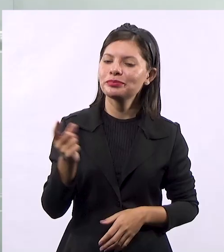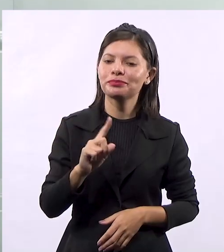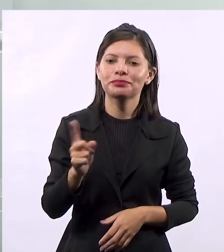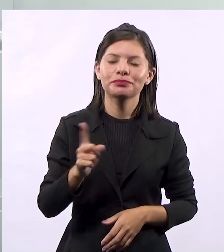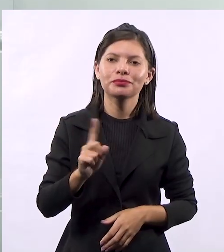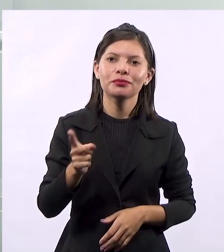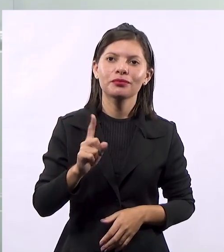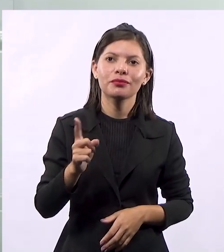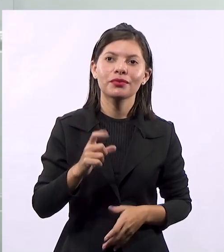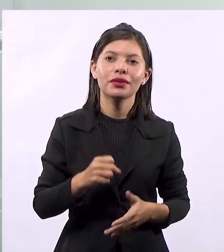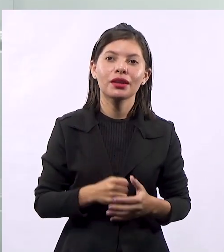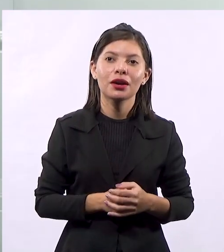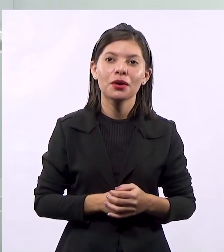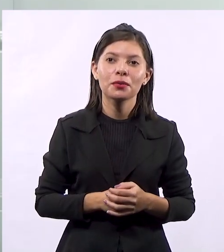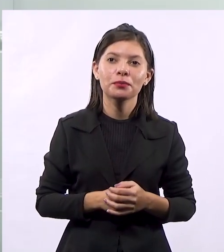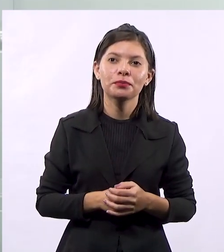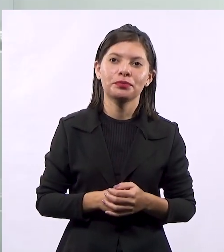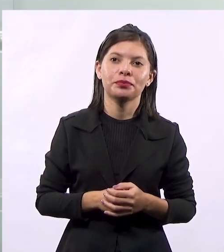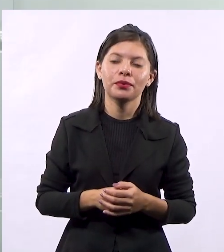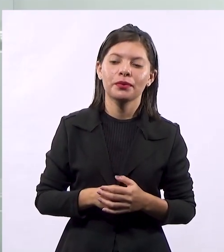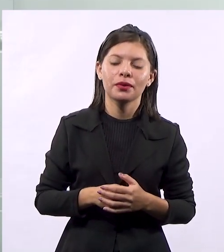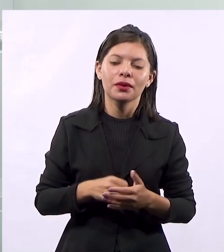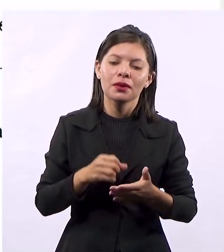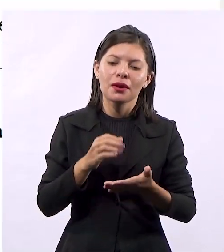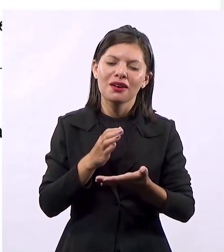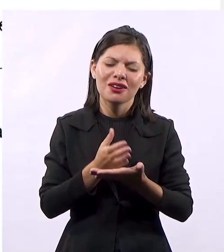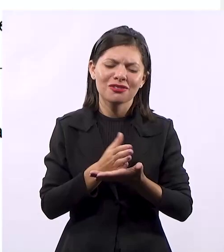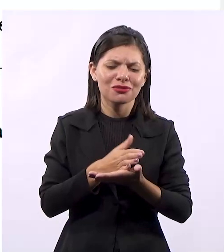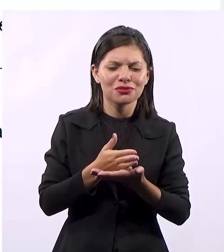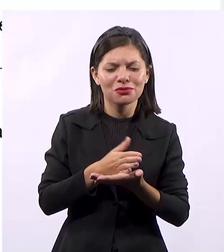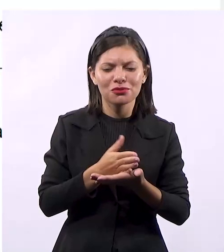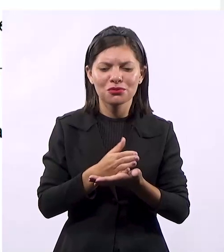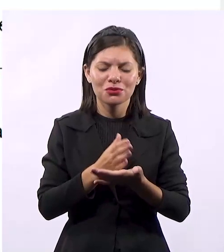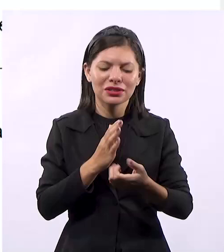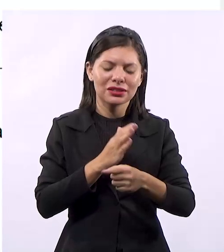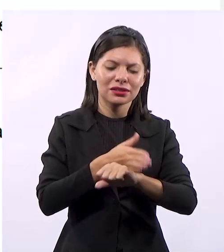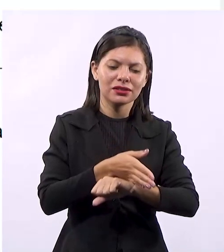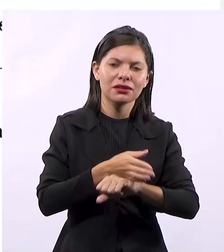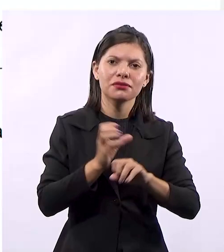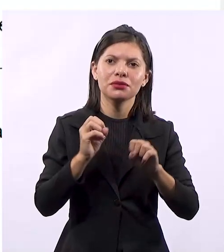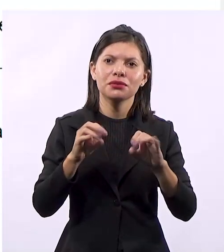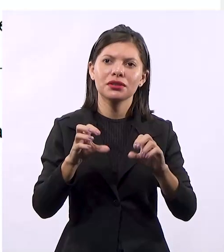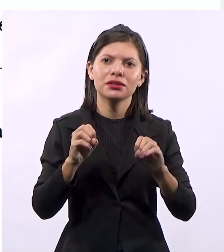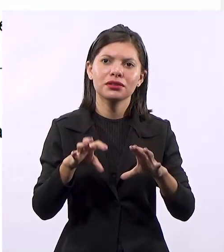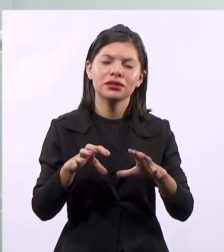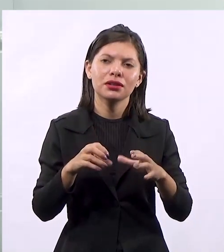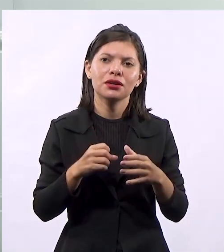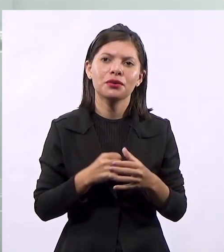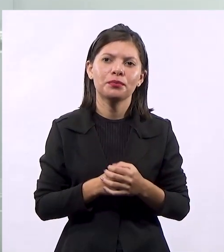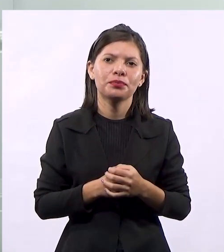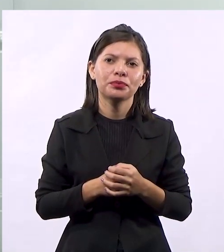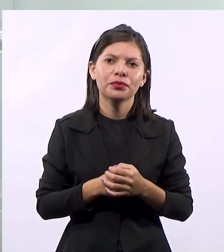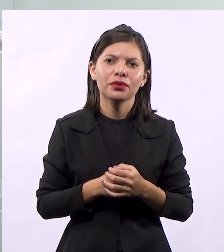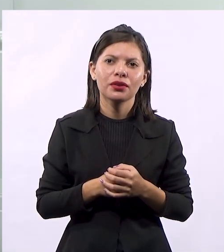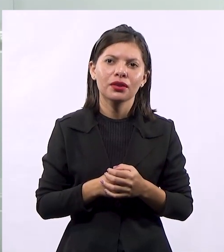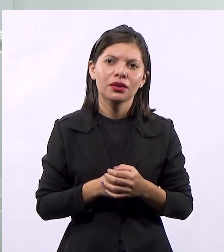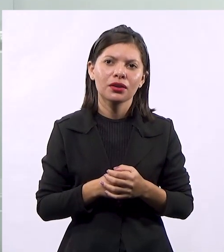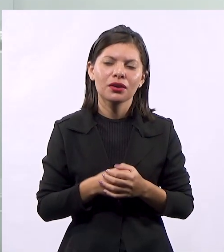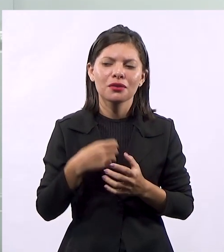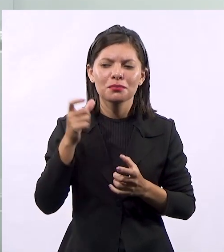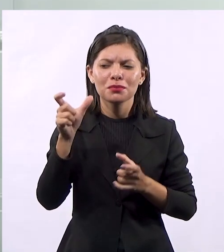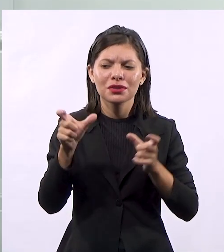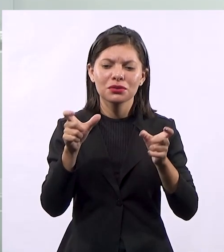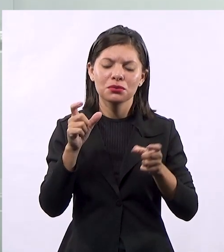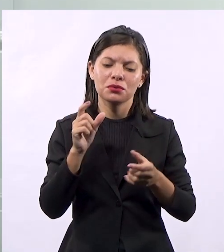vai lembrar que a educação não era pública e, portanto, não era gratuita. Só cabia